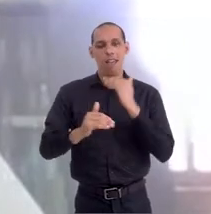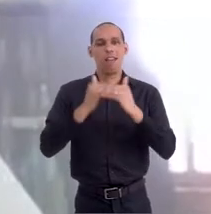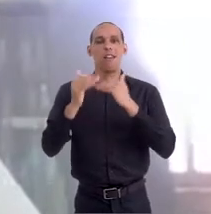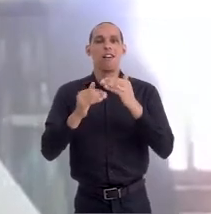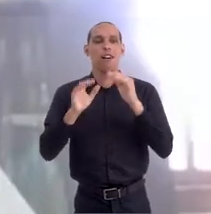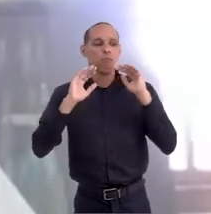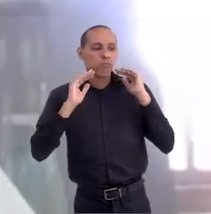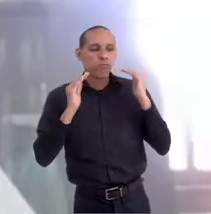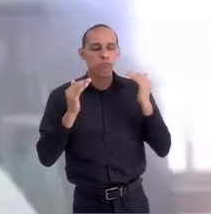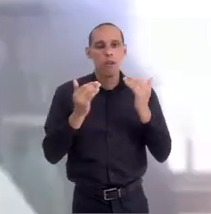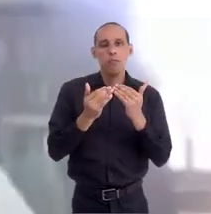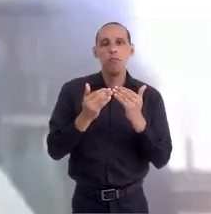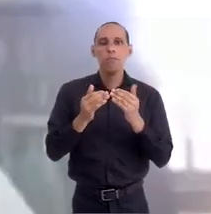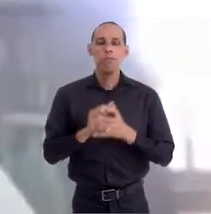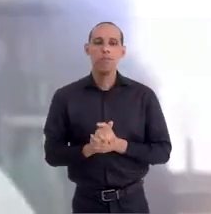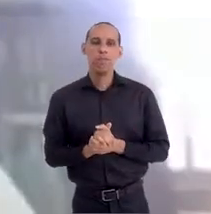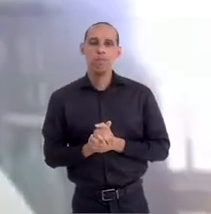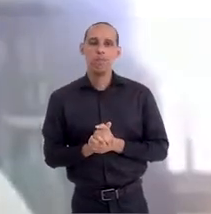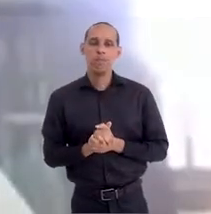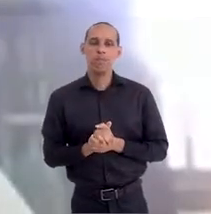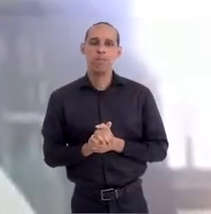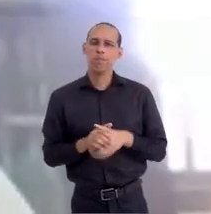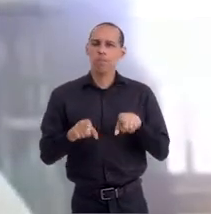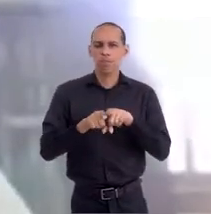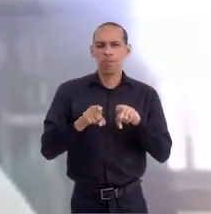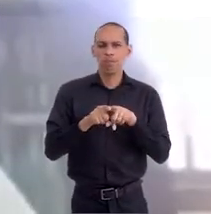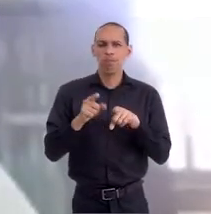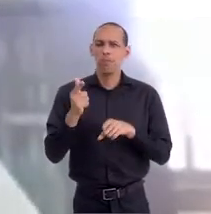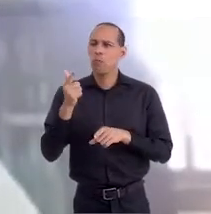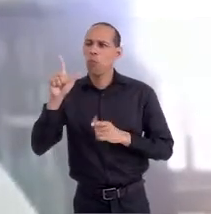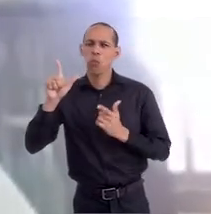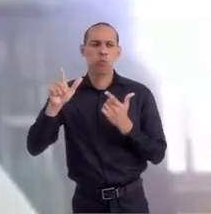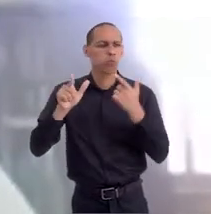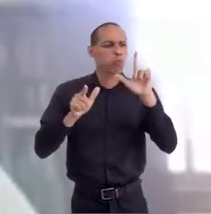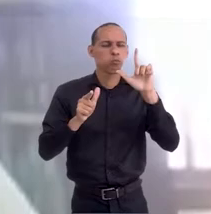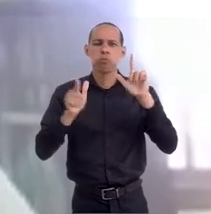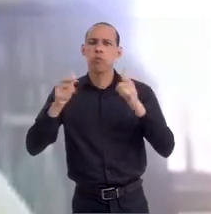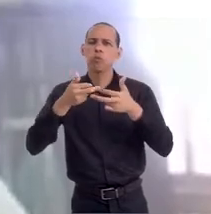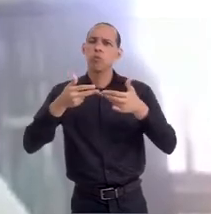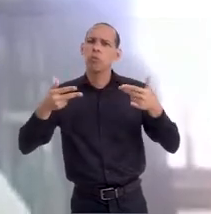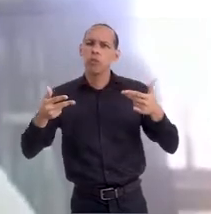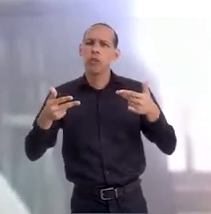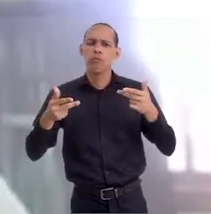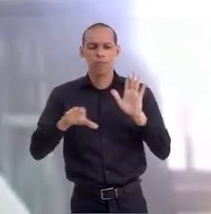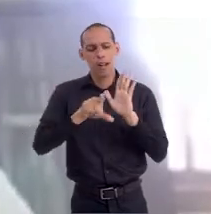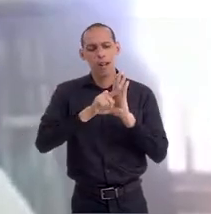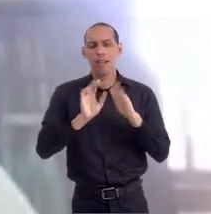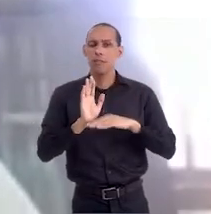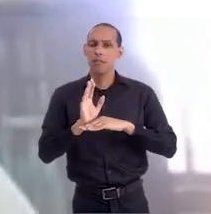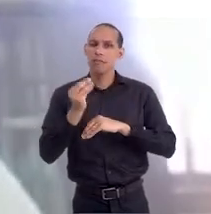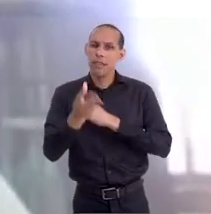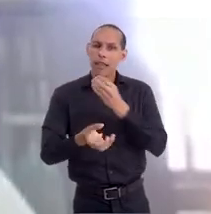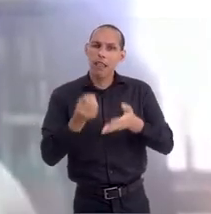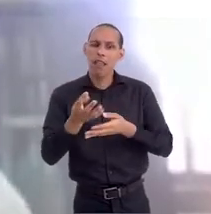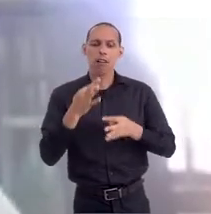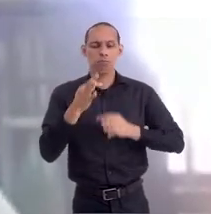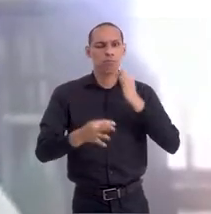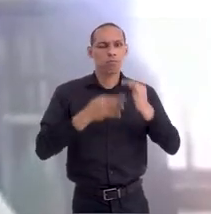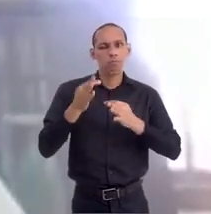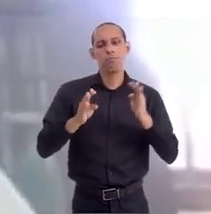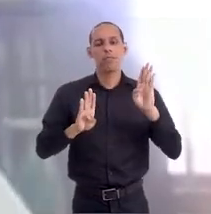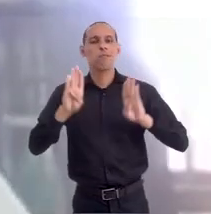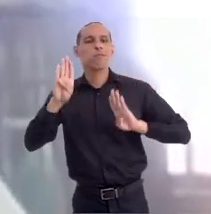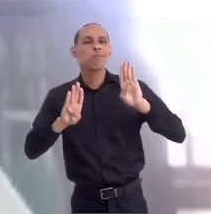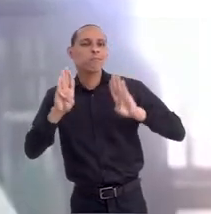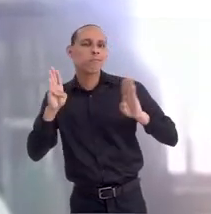tributário, ela é um avanço no sentido de muitas outras de instrumentos que a lei inclui, né? Como tratamento